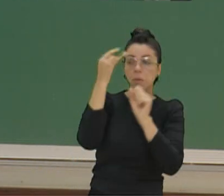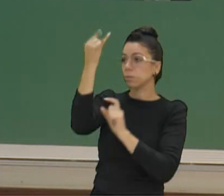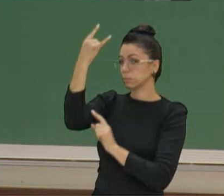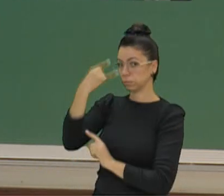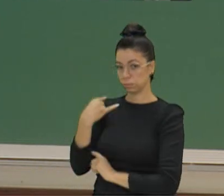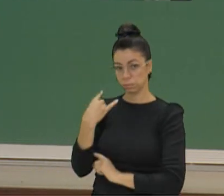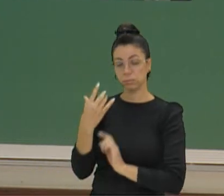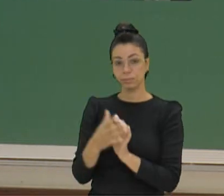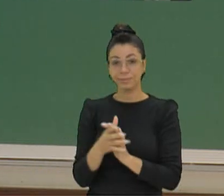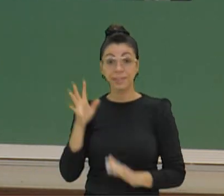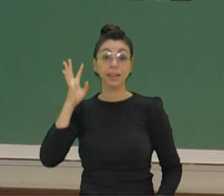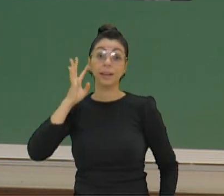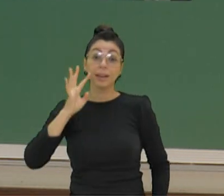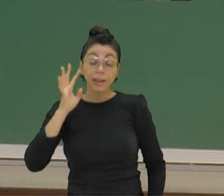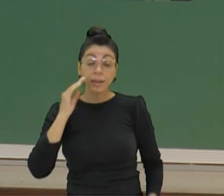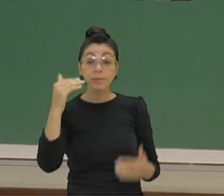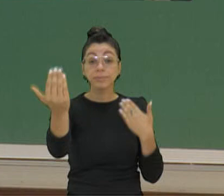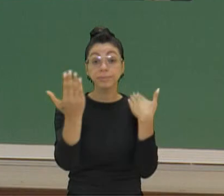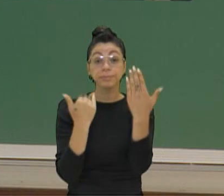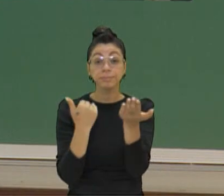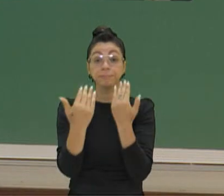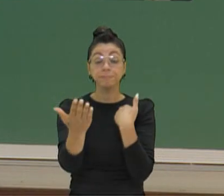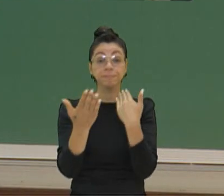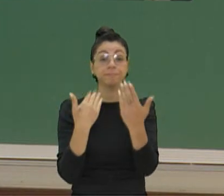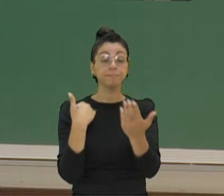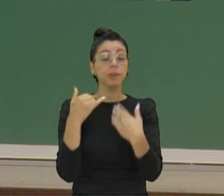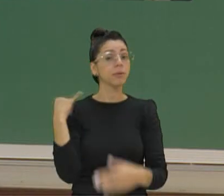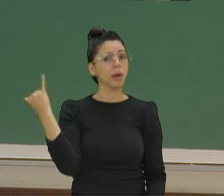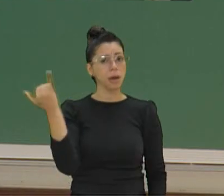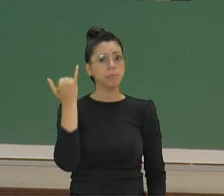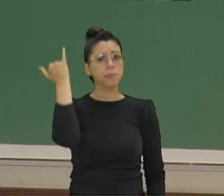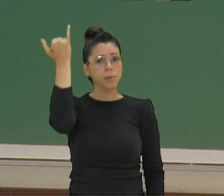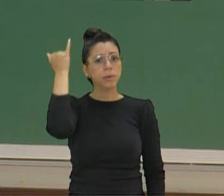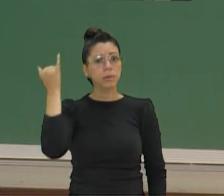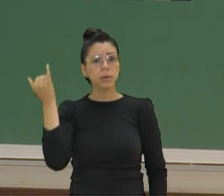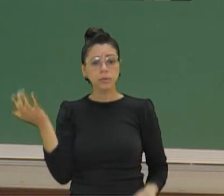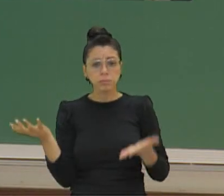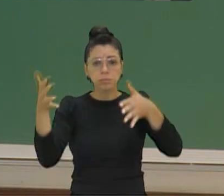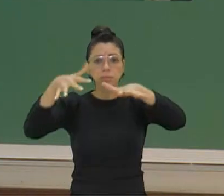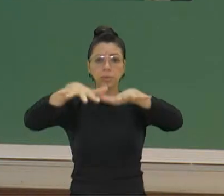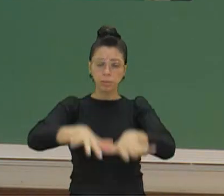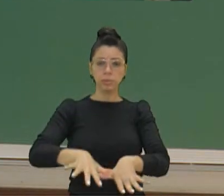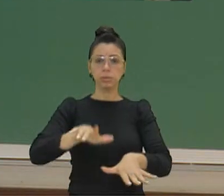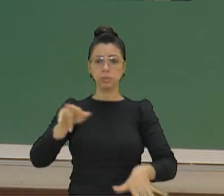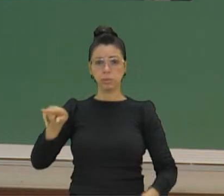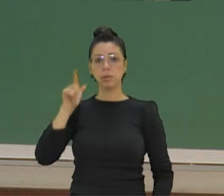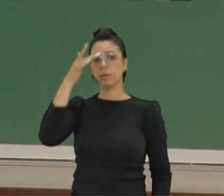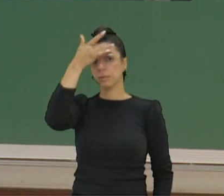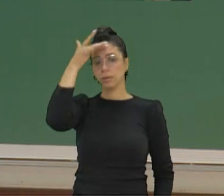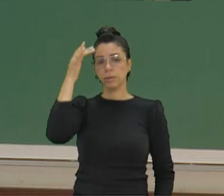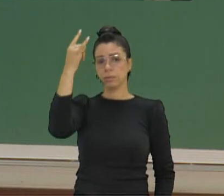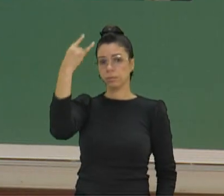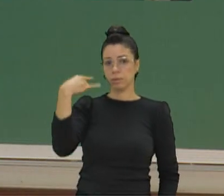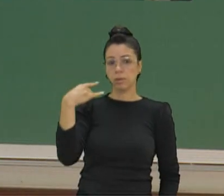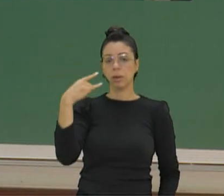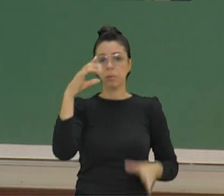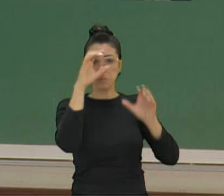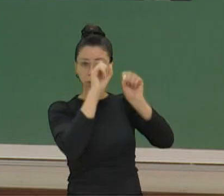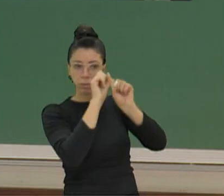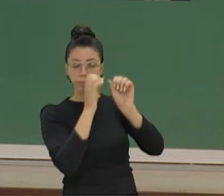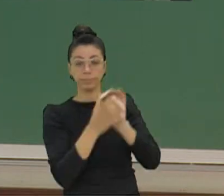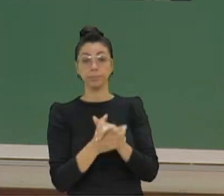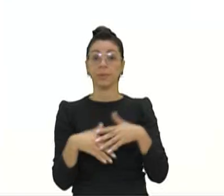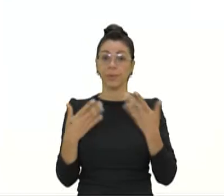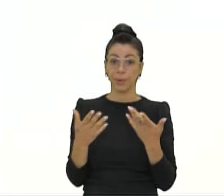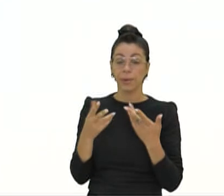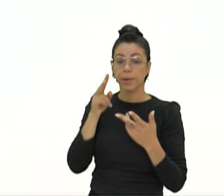cegas. Legal a gente conversar sobre isso, né? É importante a inclusão dessas pessoas. Então vamos falar da